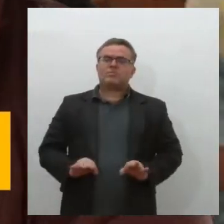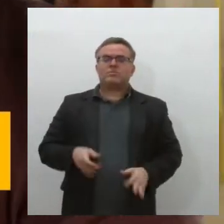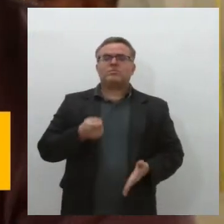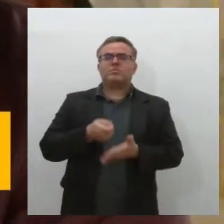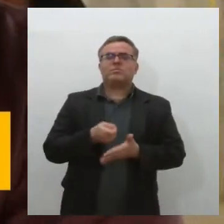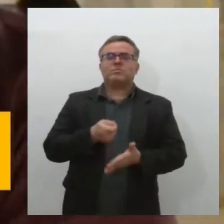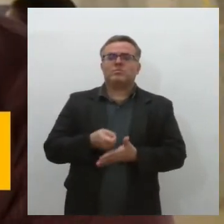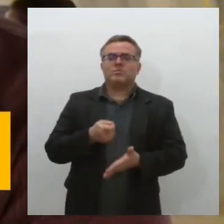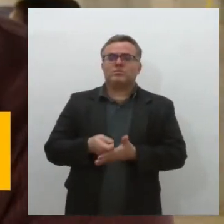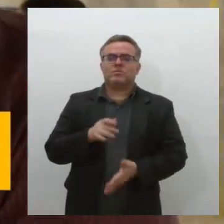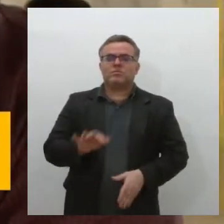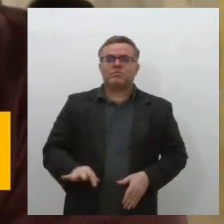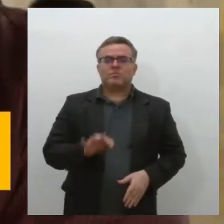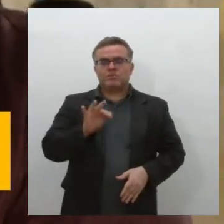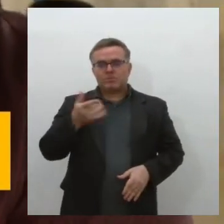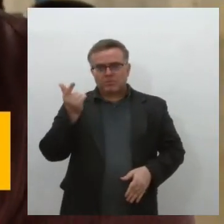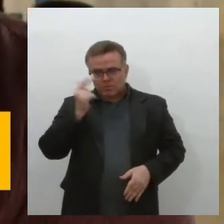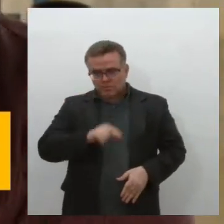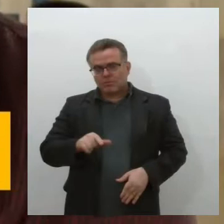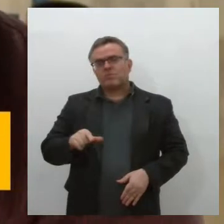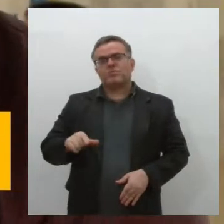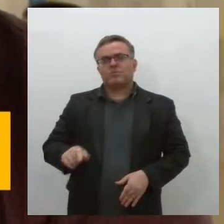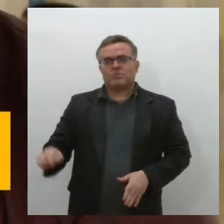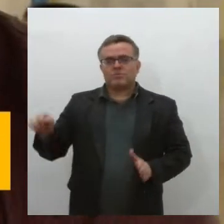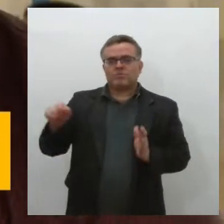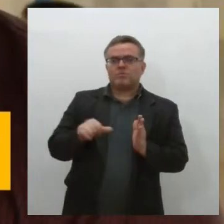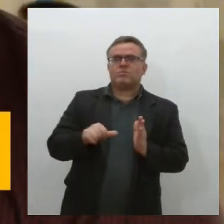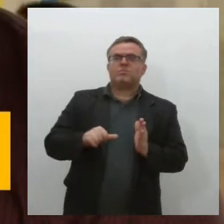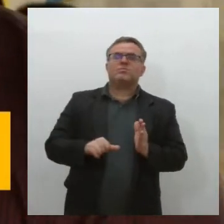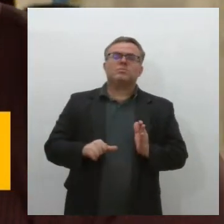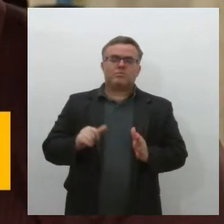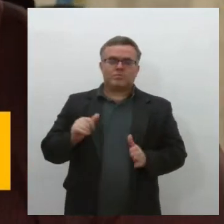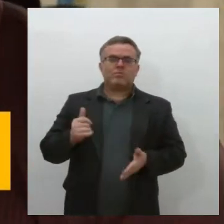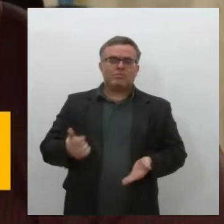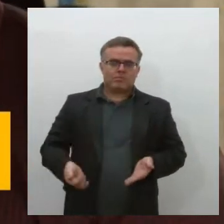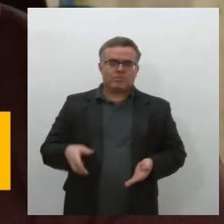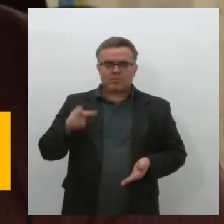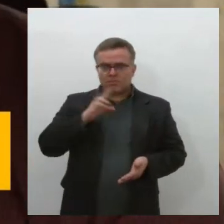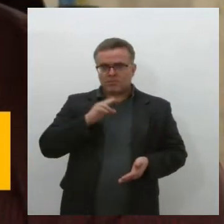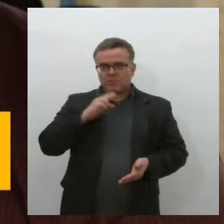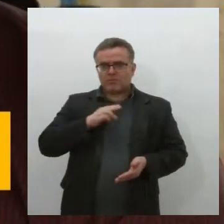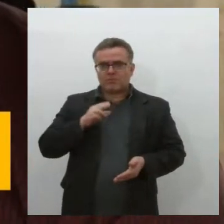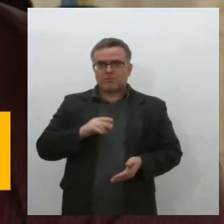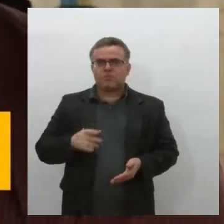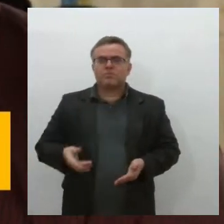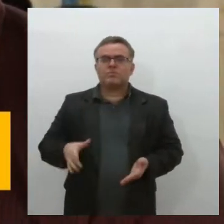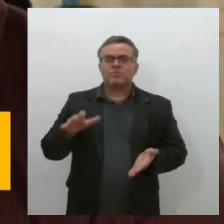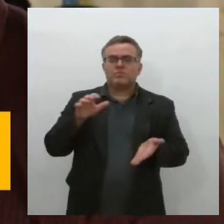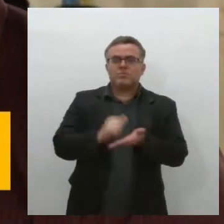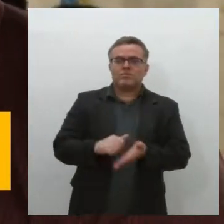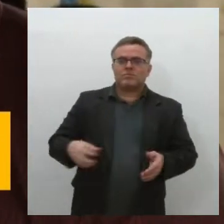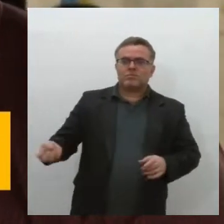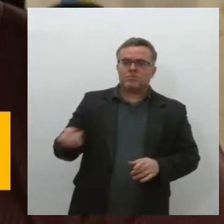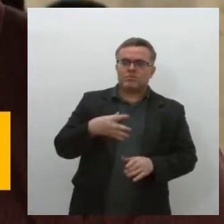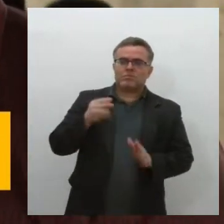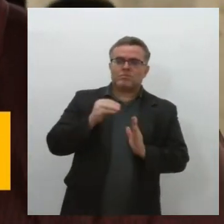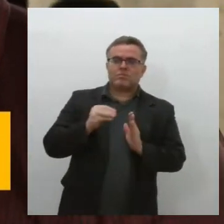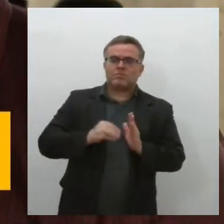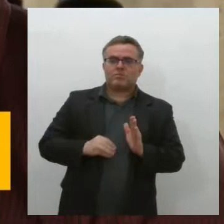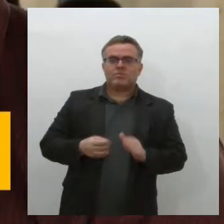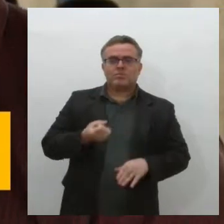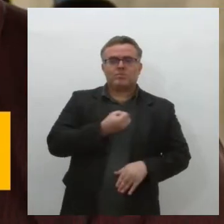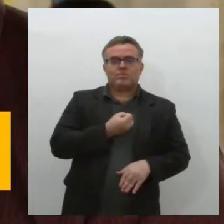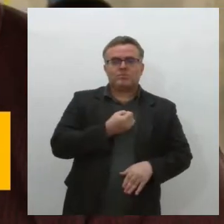do auxílio emergencial, né, criado pelo governo federal, que o cadastro esteja atualizado, né? Tanto a numeração quanto